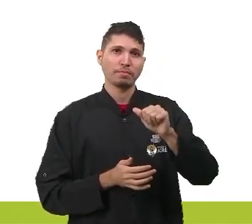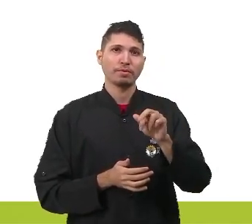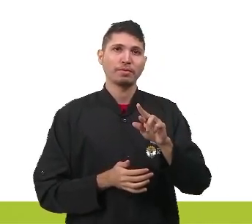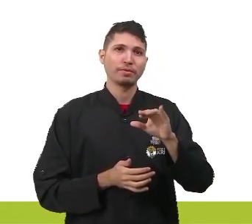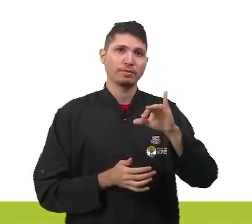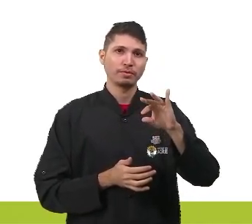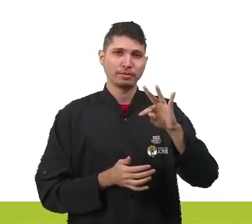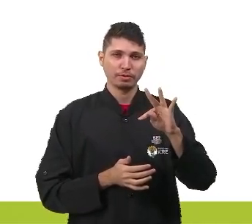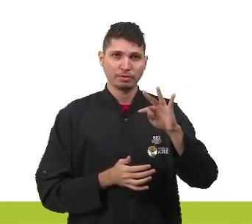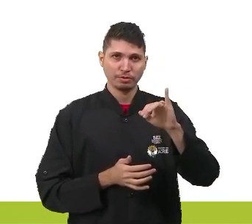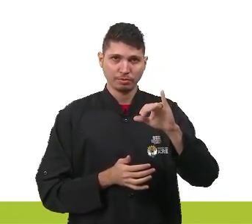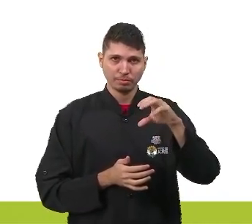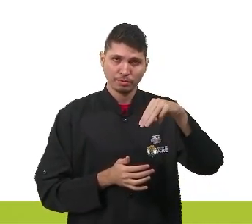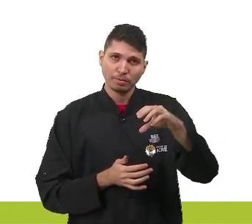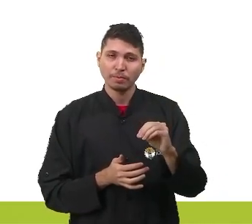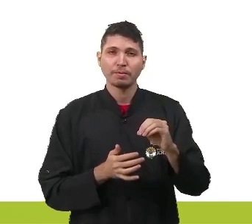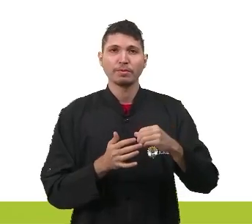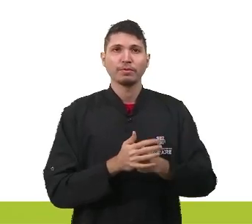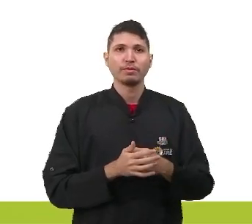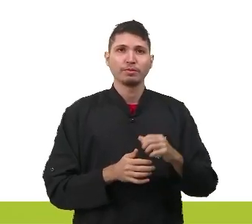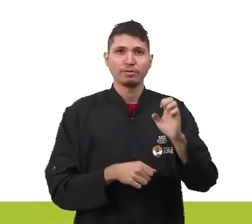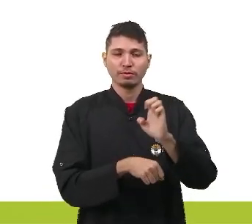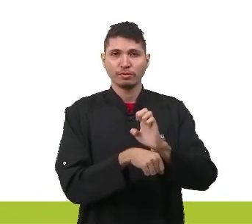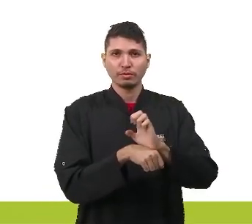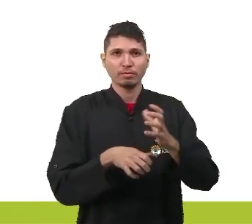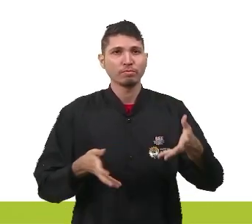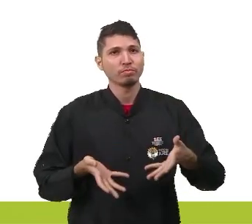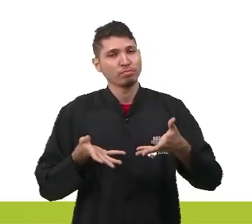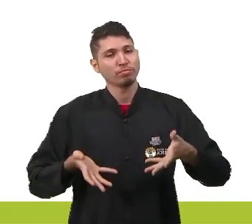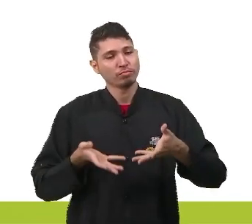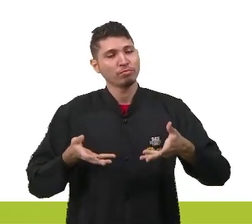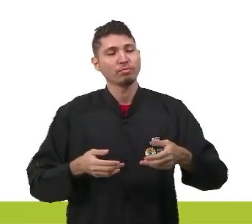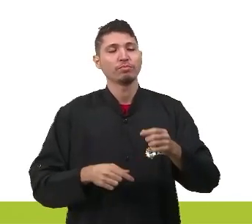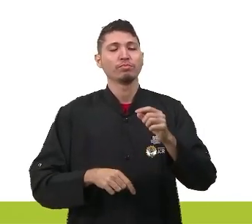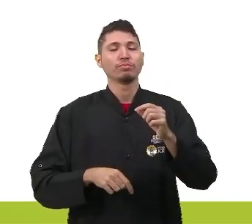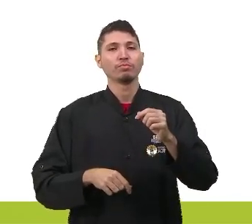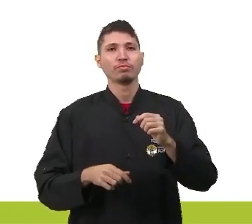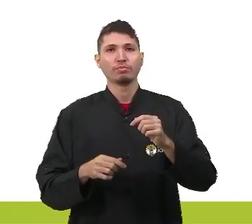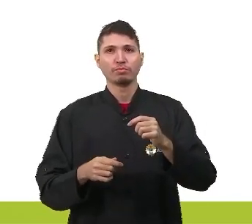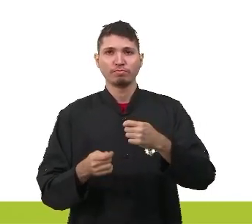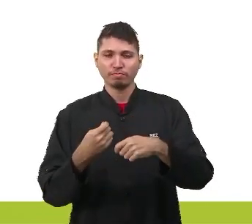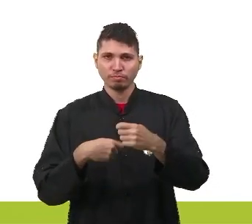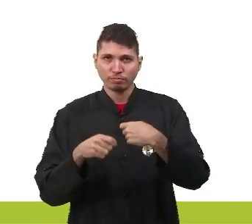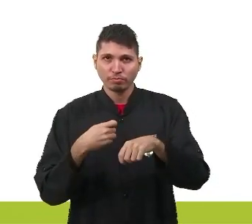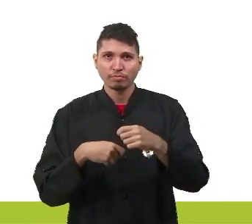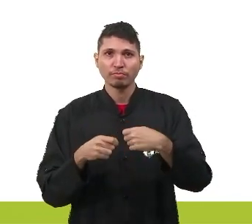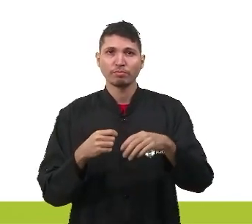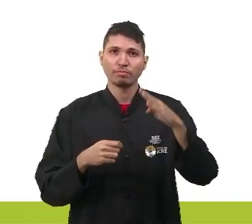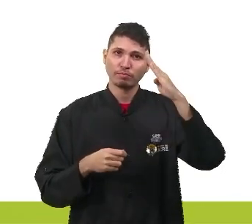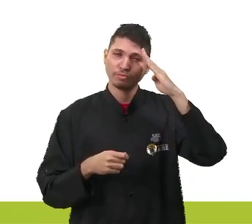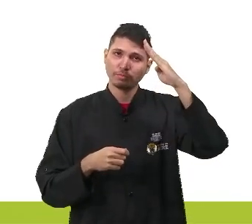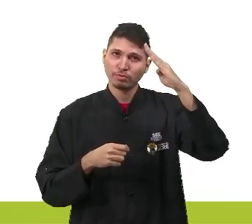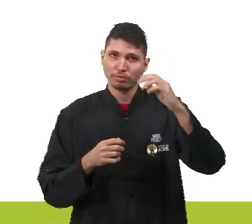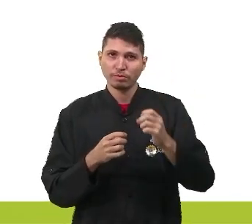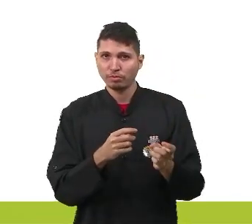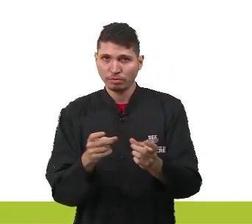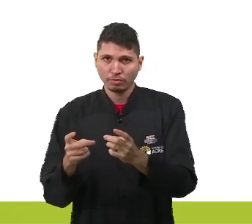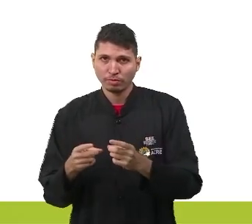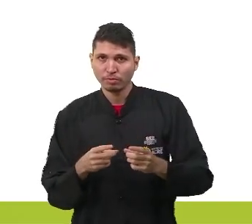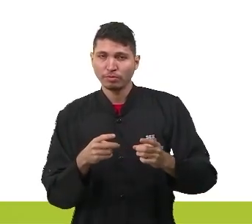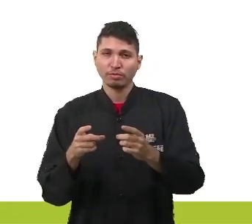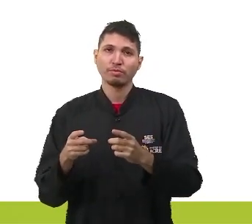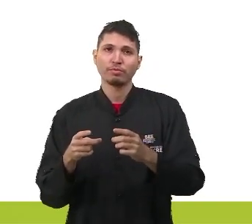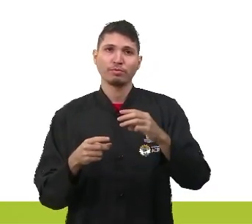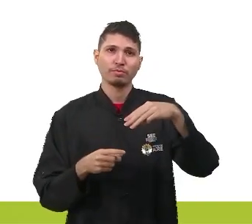burguesia, ele incentivava os negócios, principalmente no caso da época, o comércio marítimo estabelecido pela essa